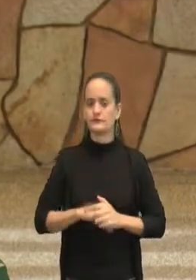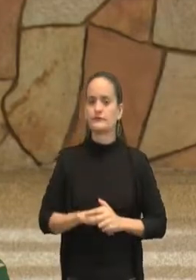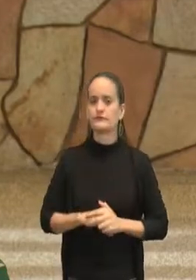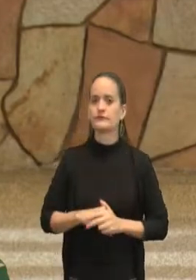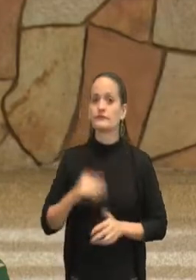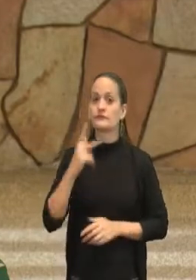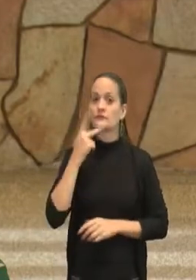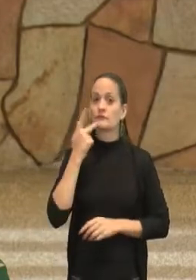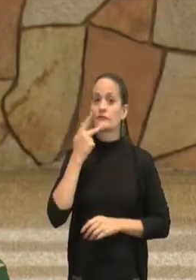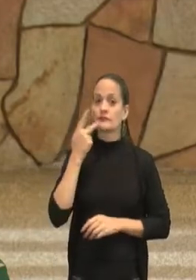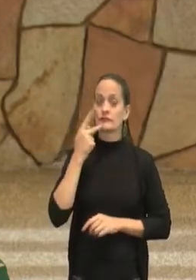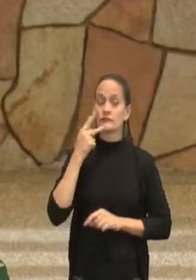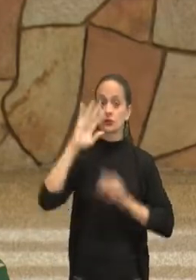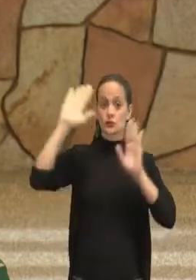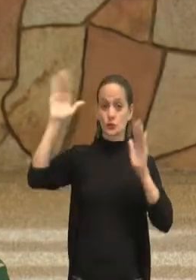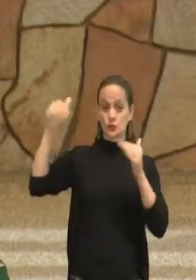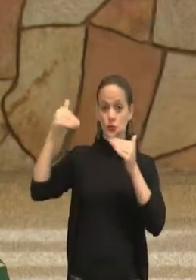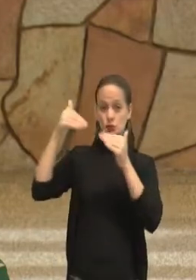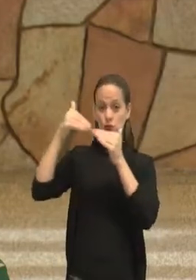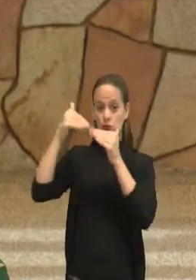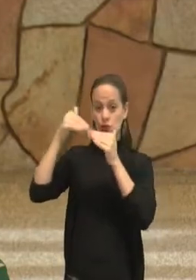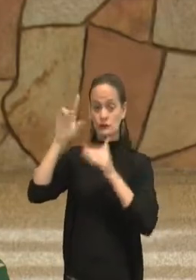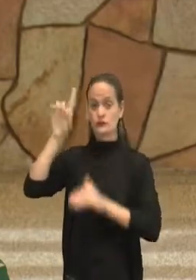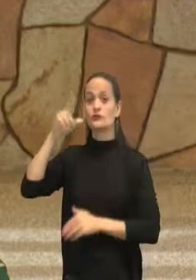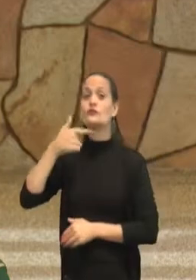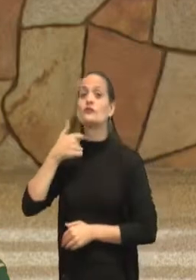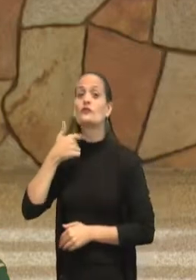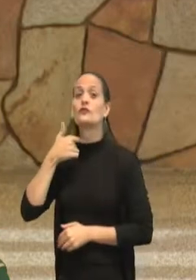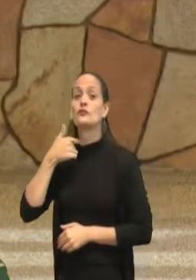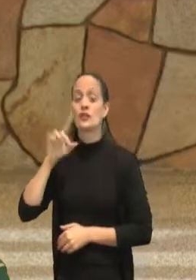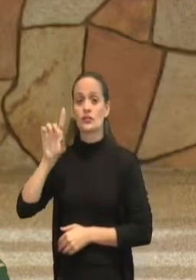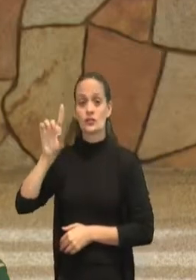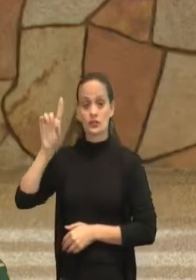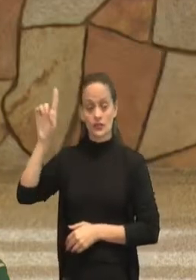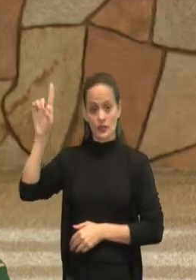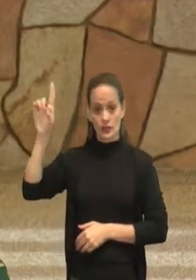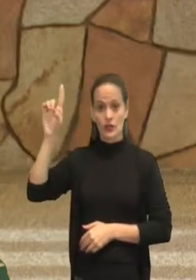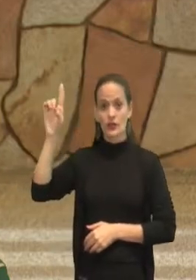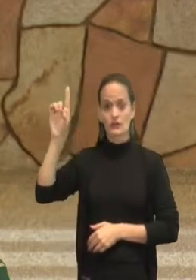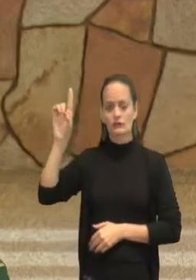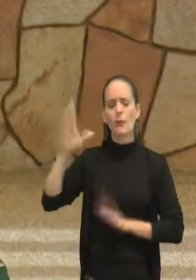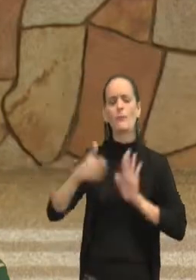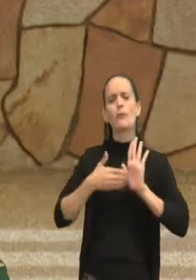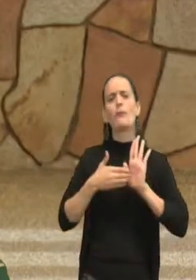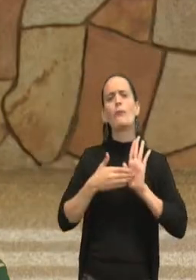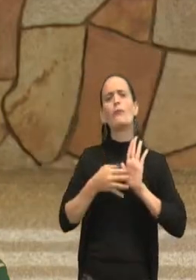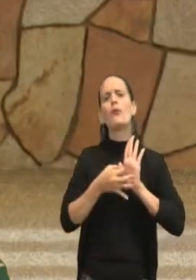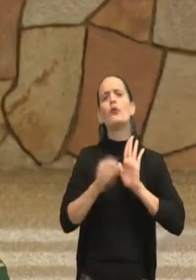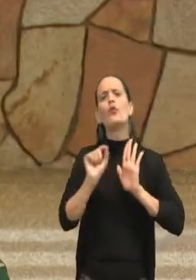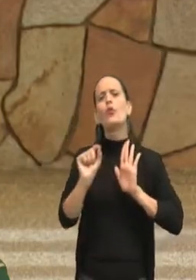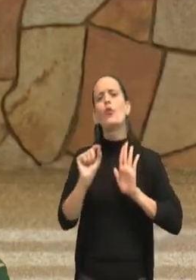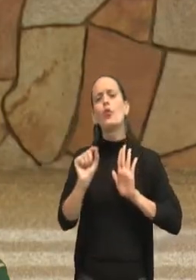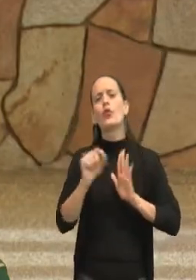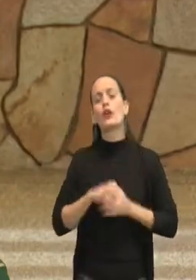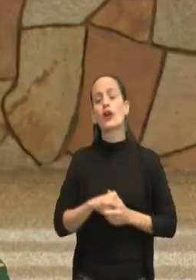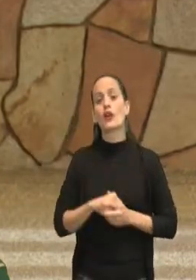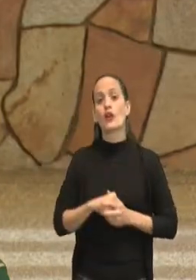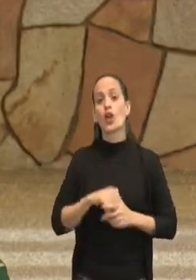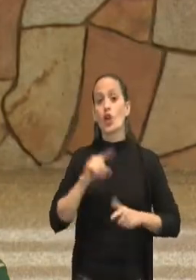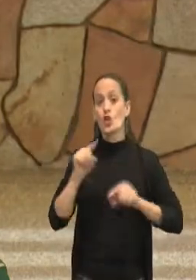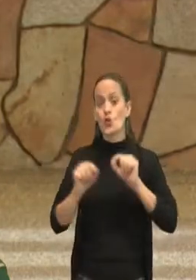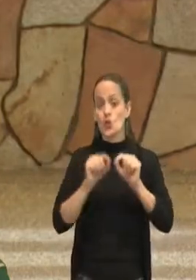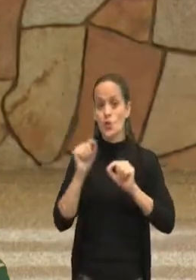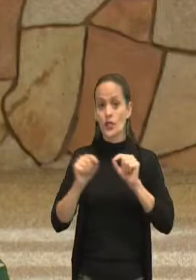seu beneplácito, sua boa vontade que propuser em Cristo. E qual é esse propósito? De fazer convergir nele,